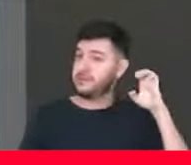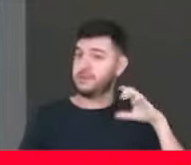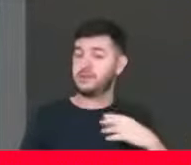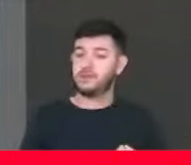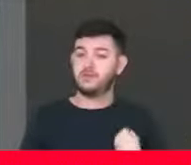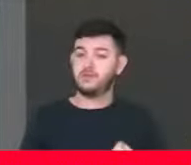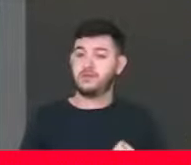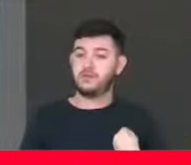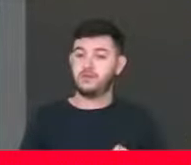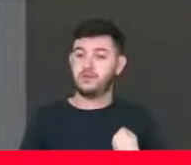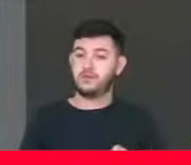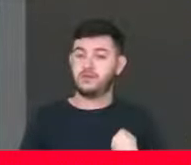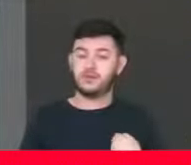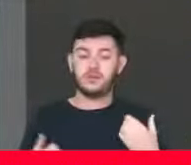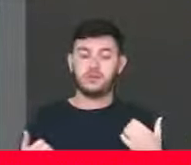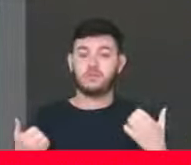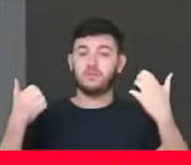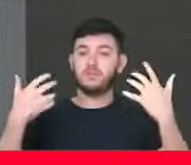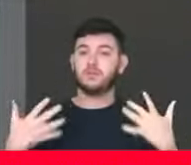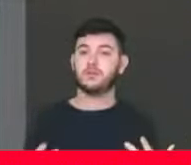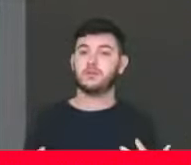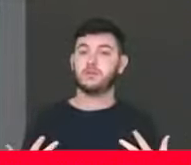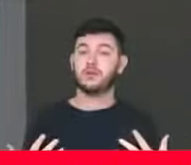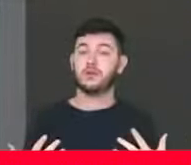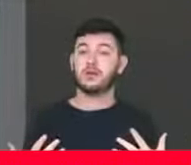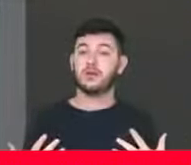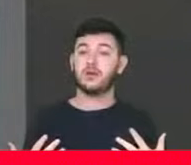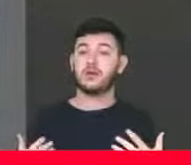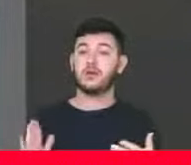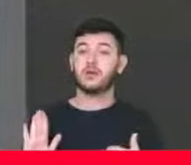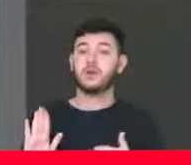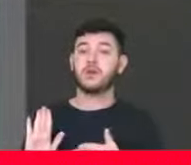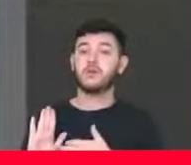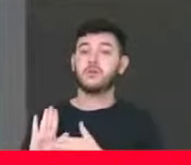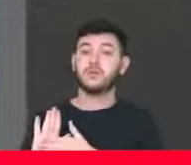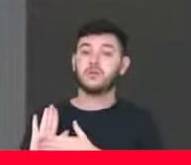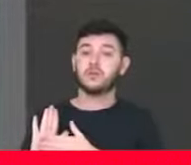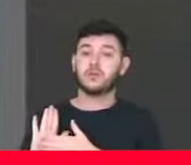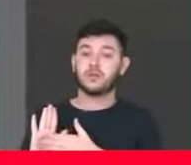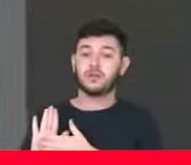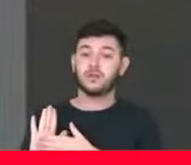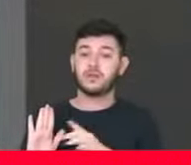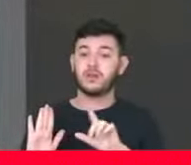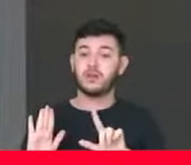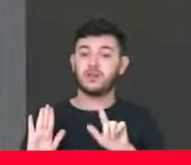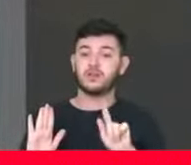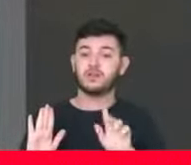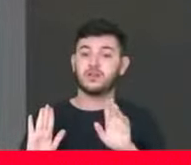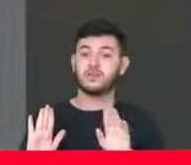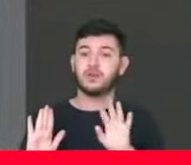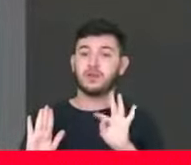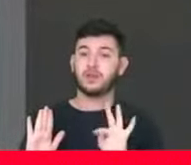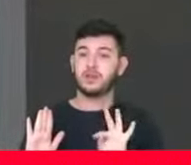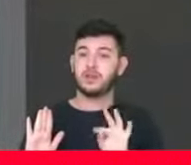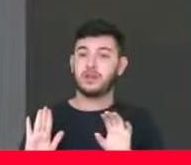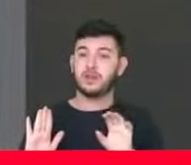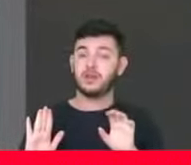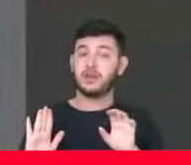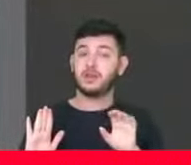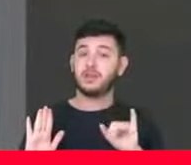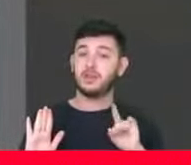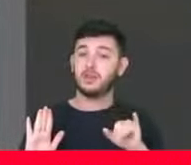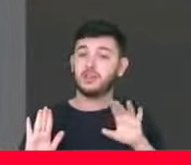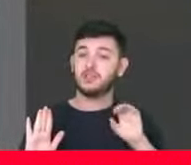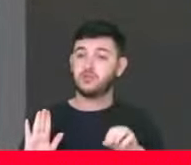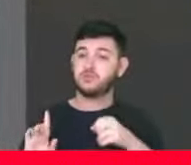tribuna para falar sobre o projeto LGBTcídio. Eu fico